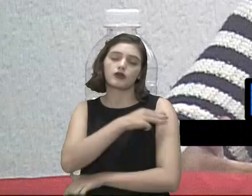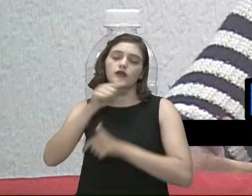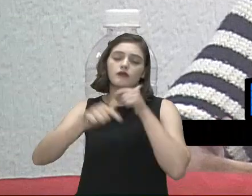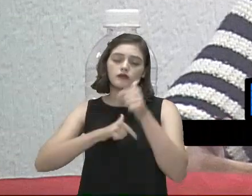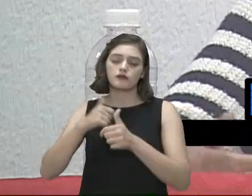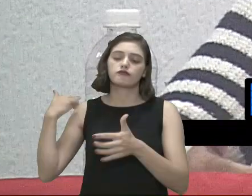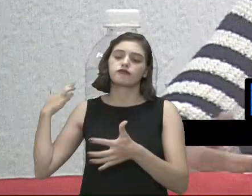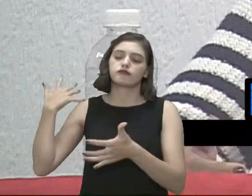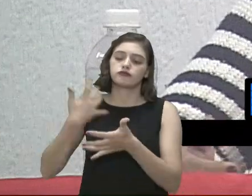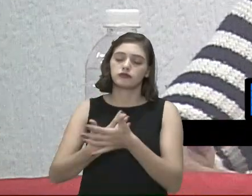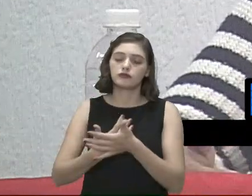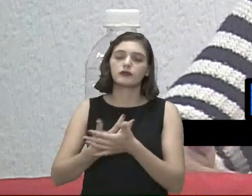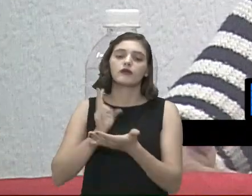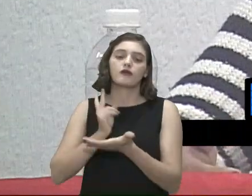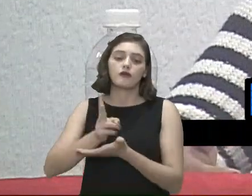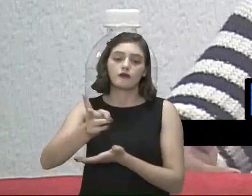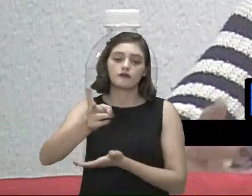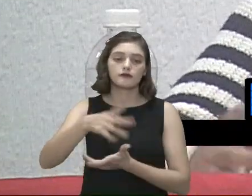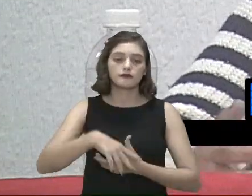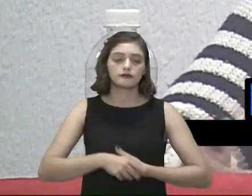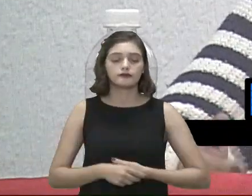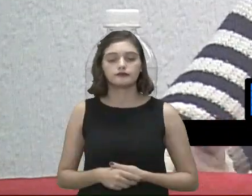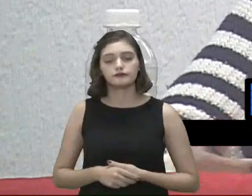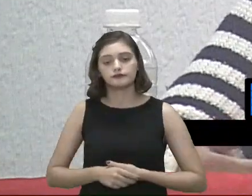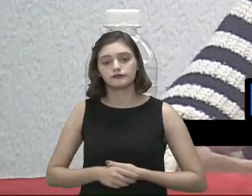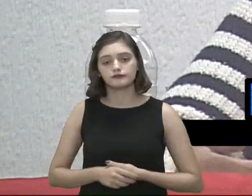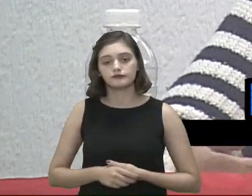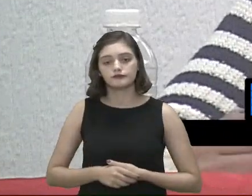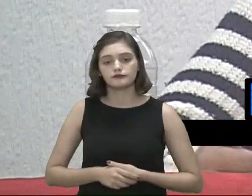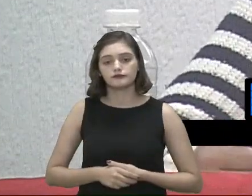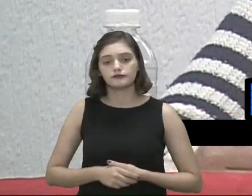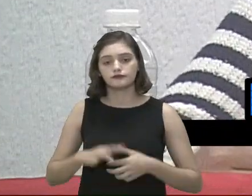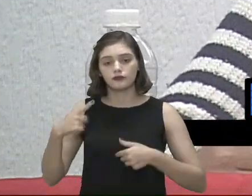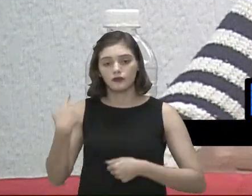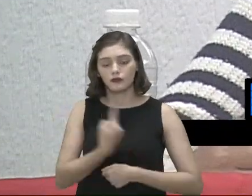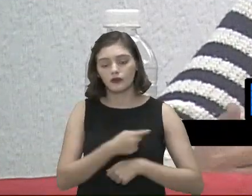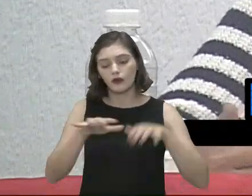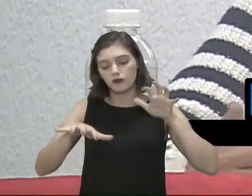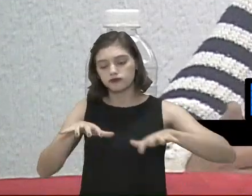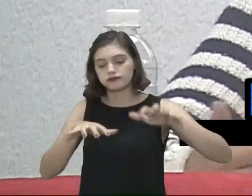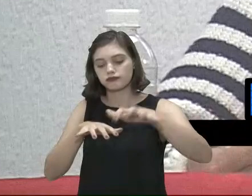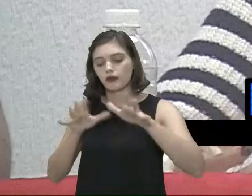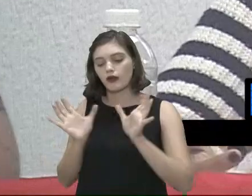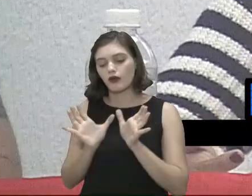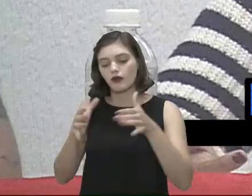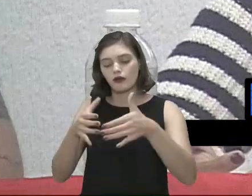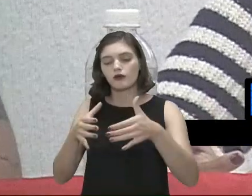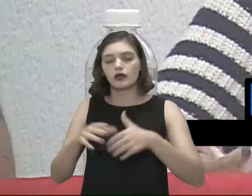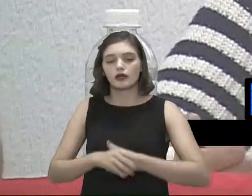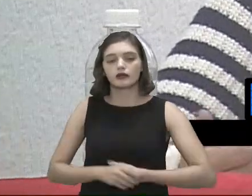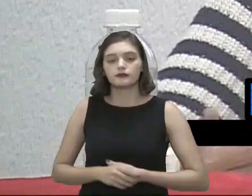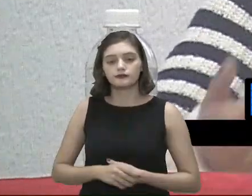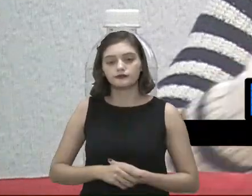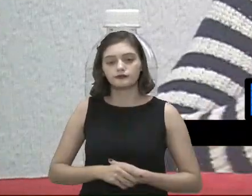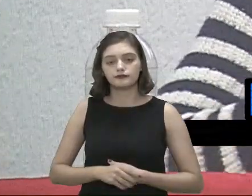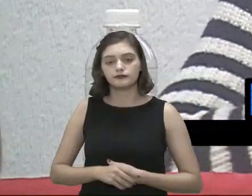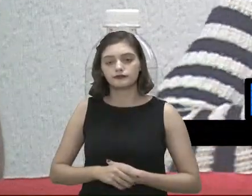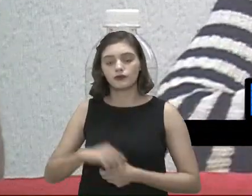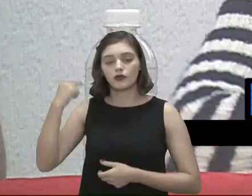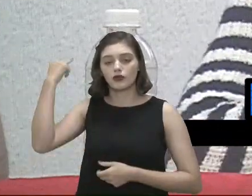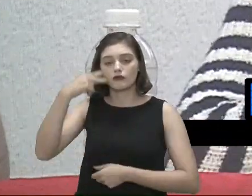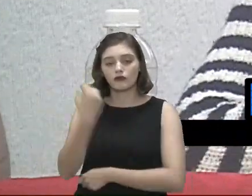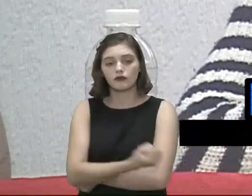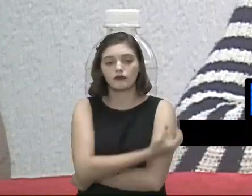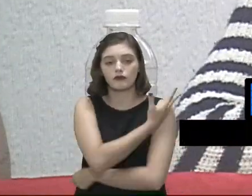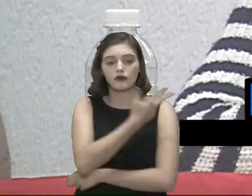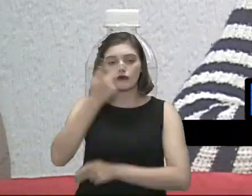trabalhado constantemente nos nossos equipamentos, com as nossas equipes. Outra a questão também que a vereadora levantou